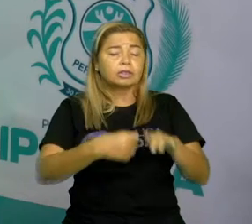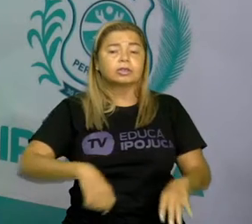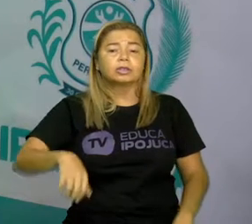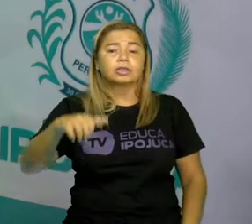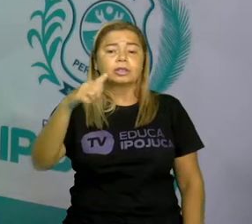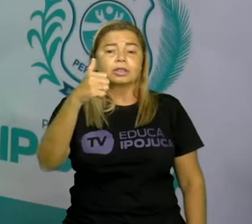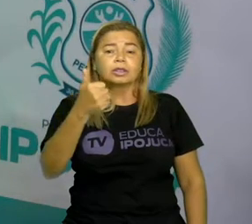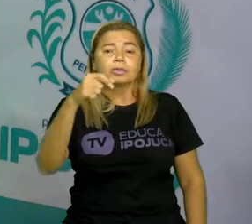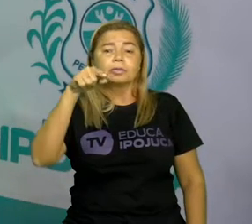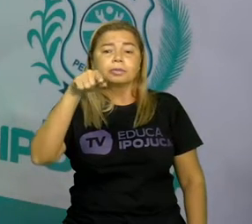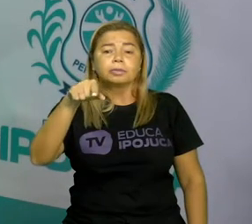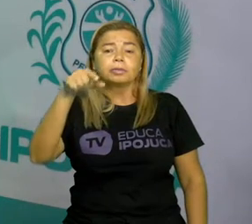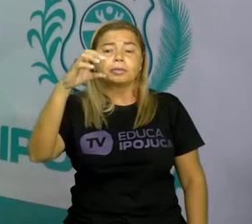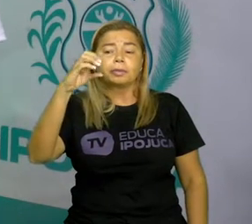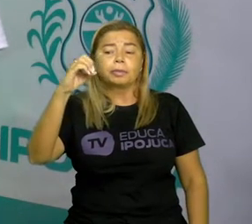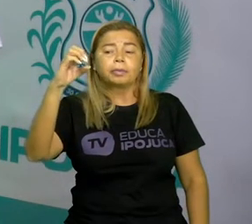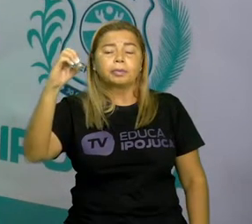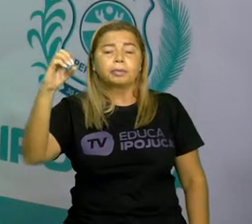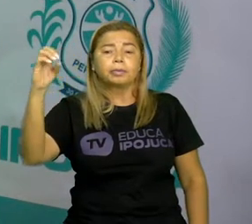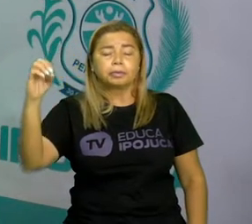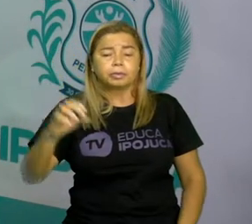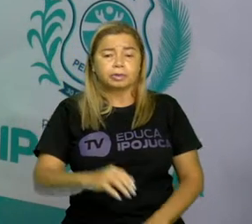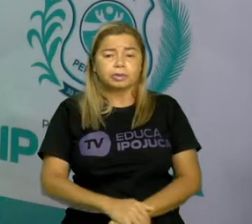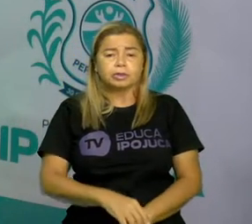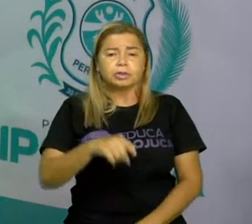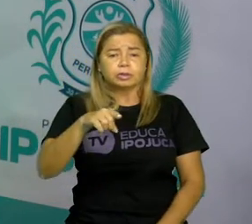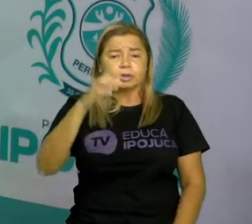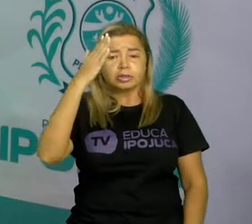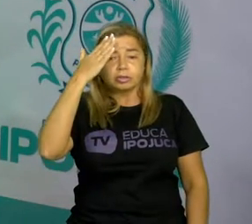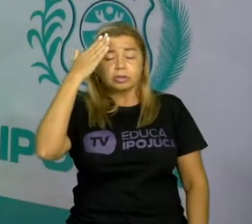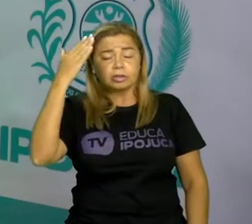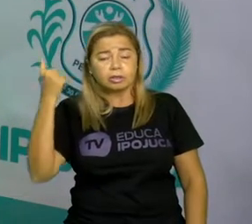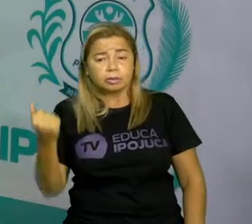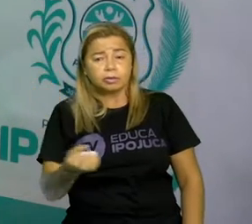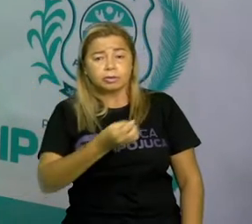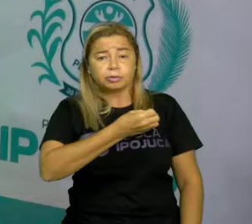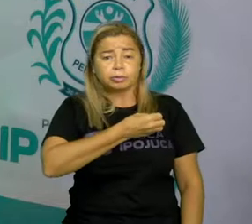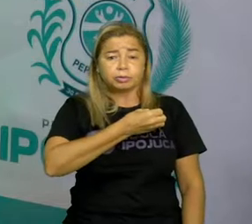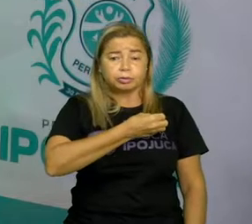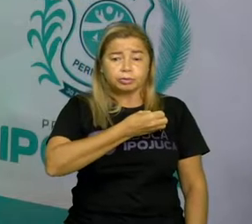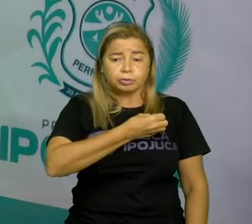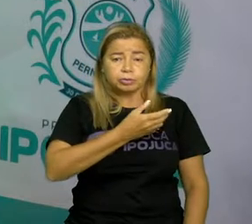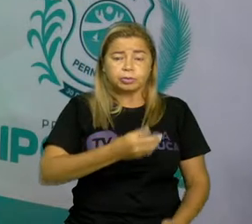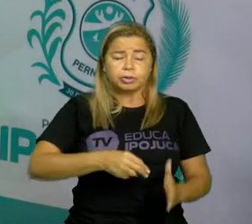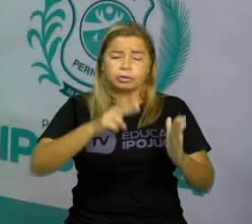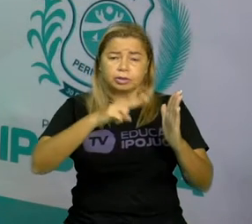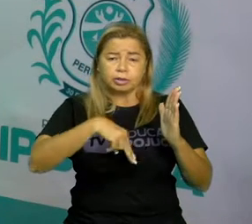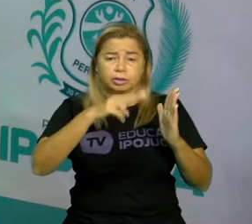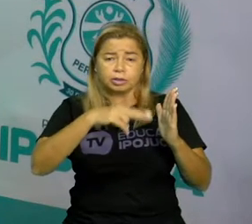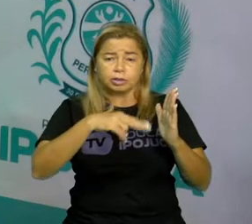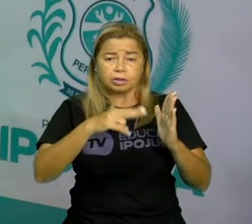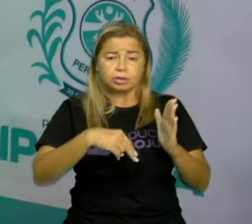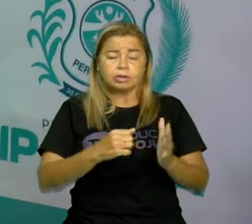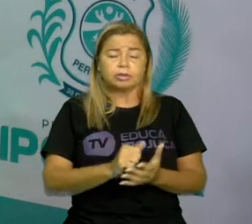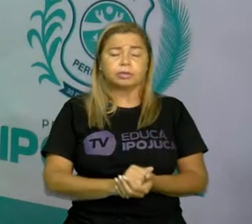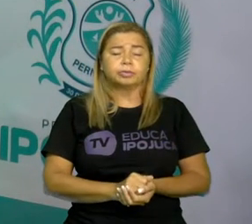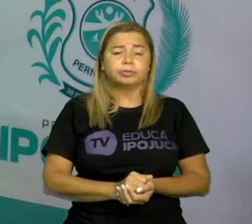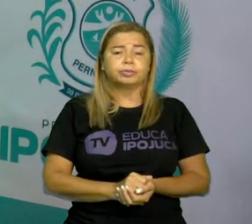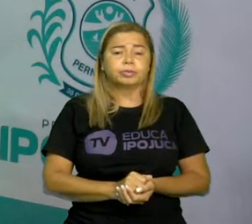nós estávamos lá na frente? Então, é 7